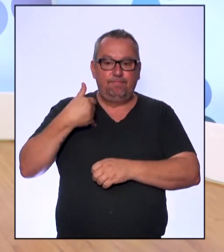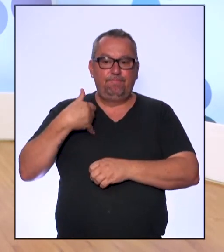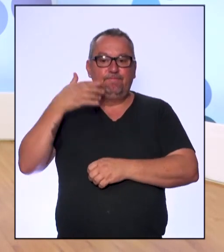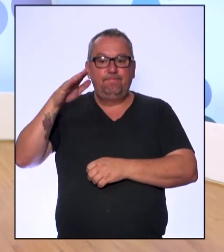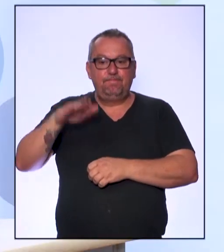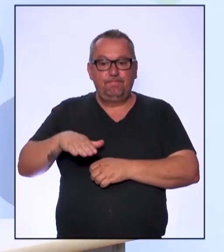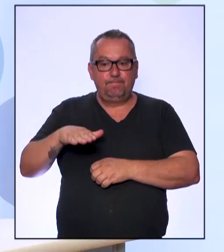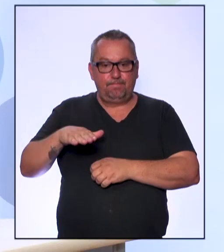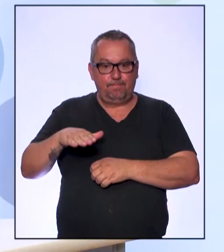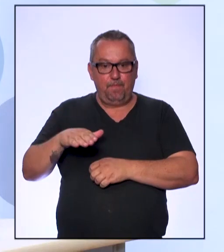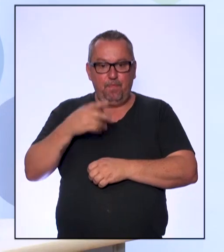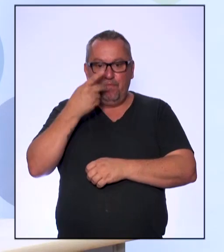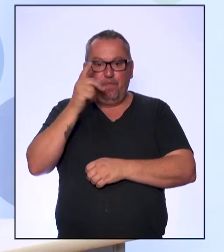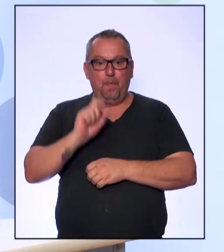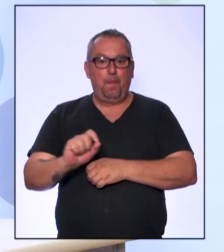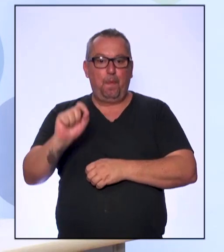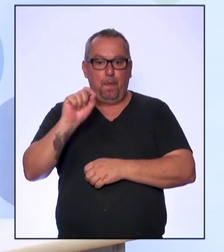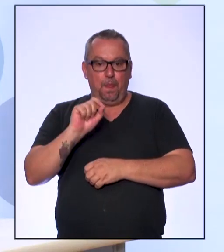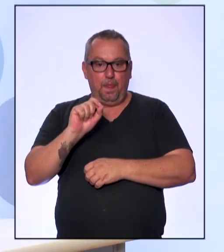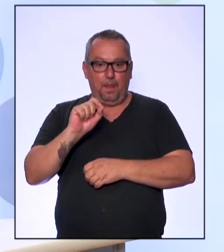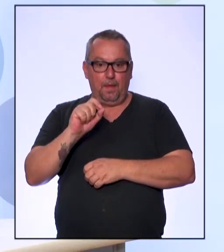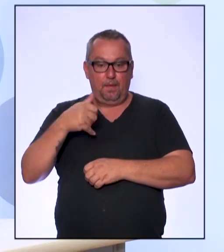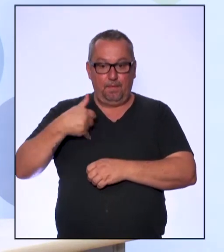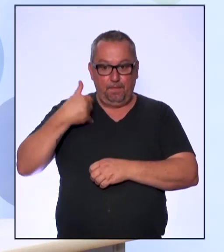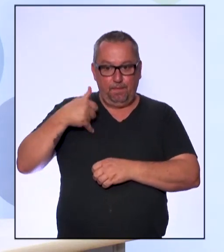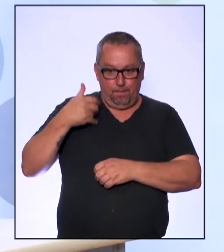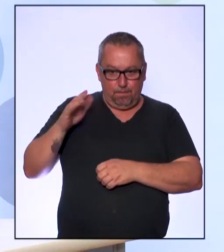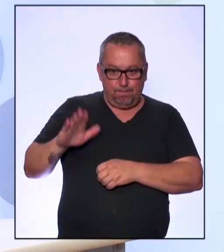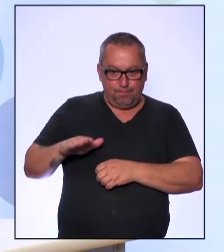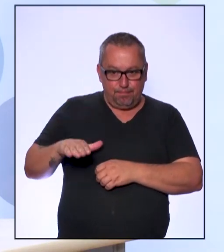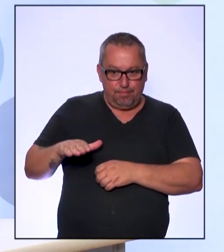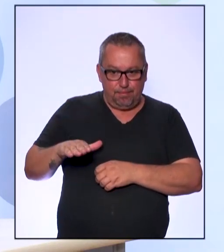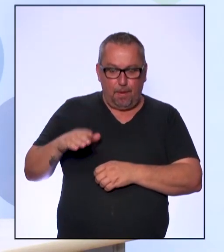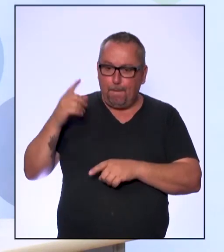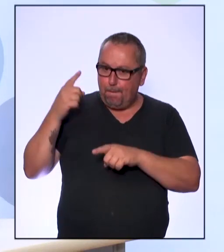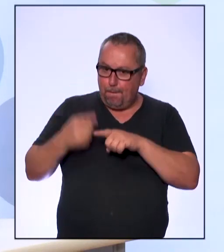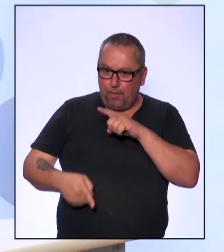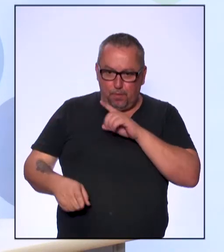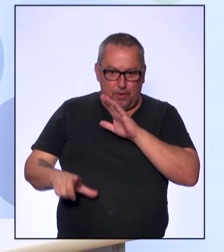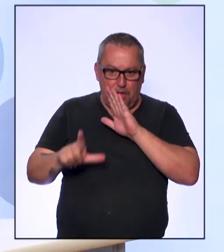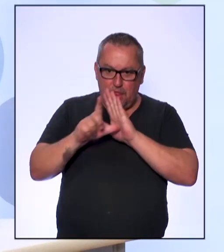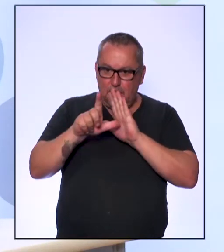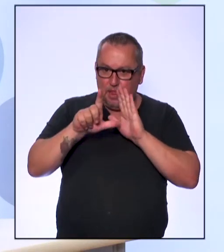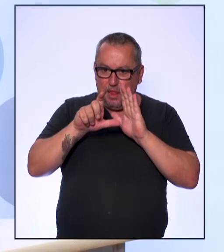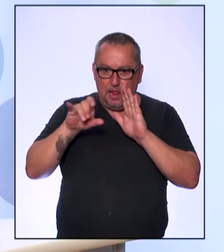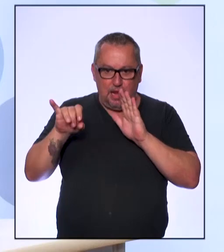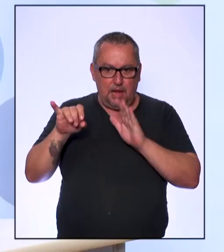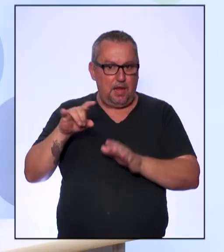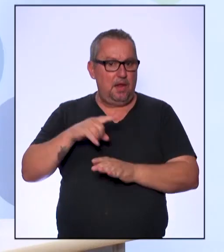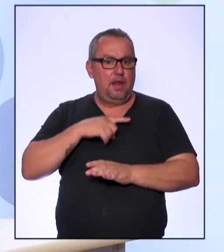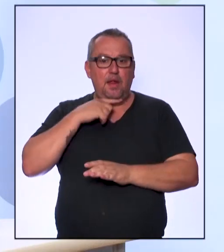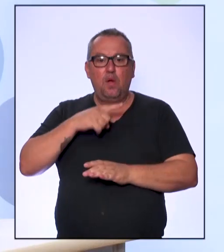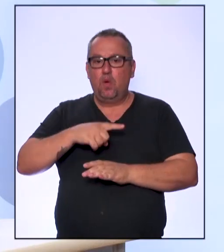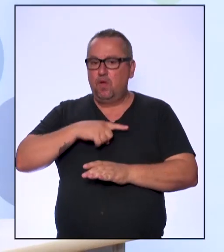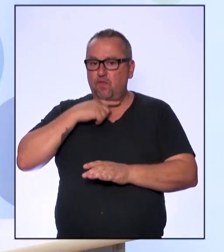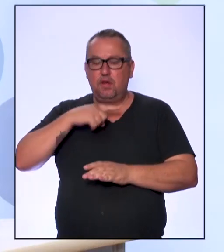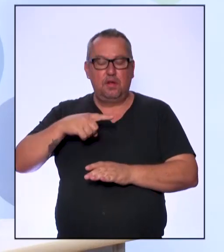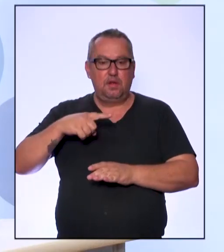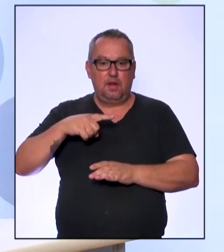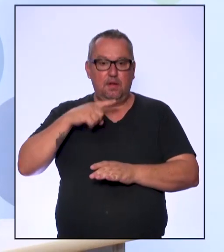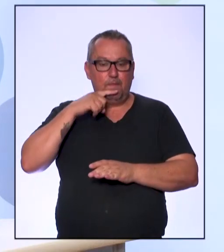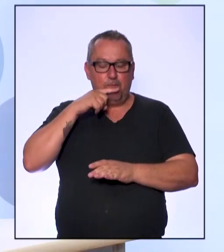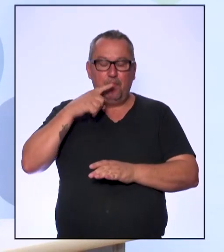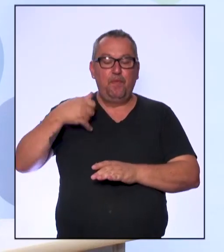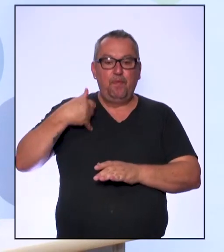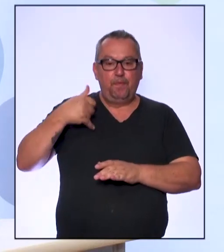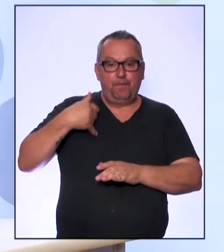diz exatamente o quê? Que menor de idade, que é proibido por lei. Então, assim, o menor de idade, para ele fazer uma tatuagem,